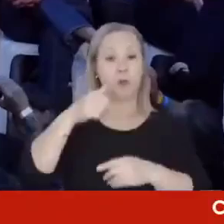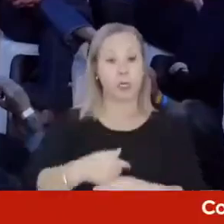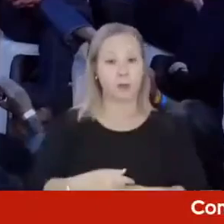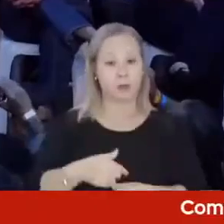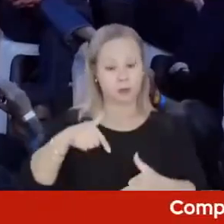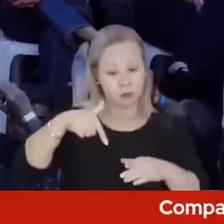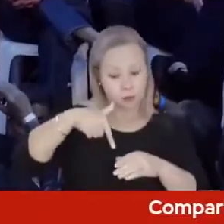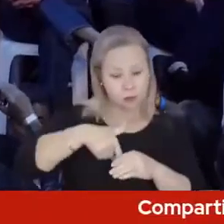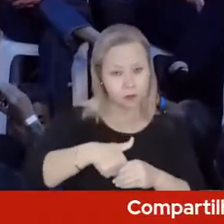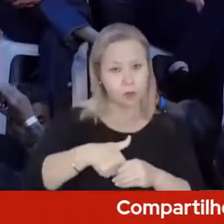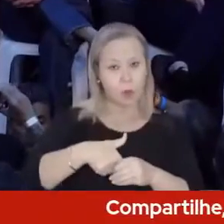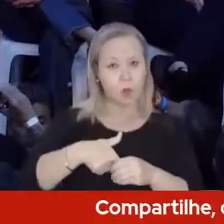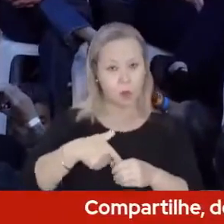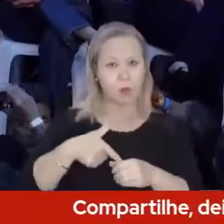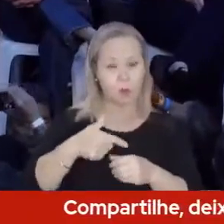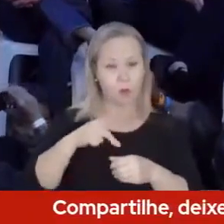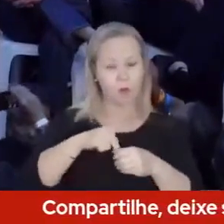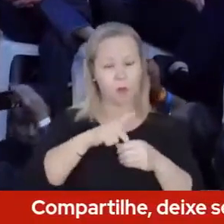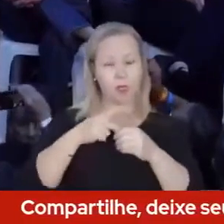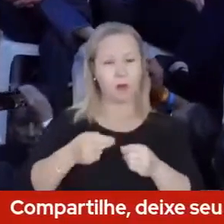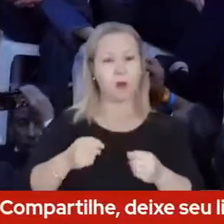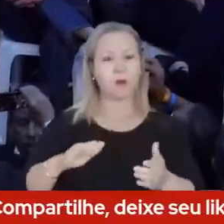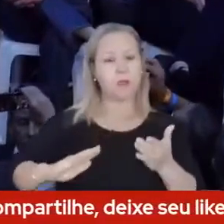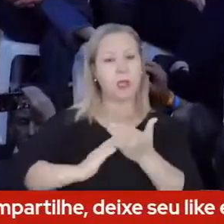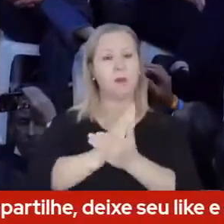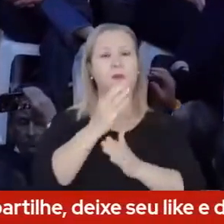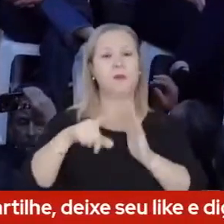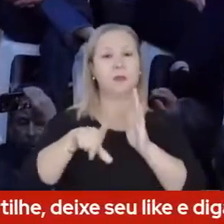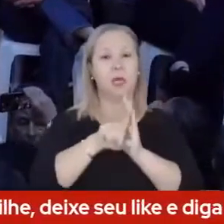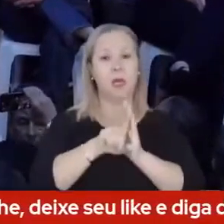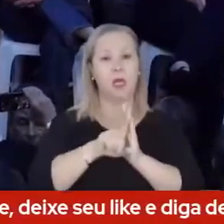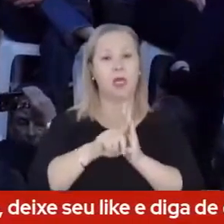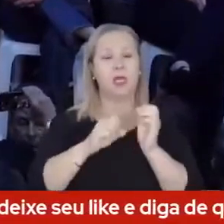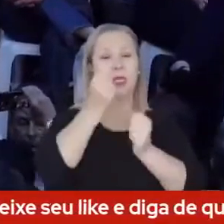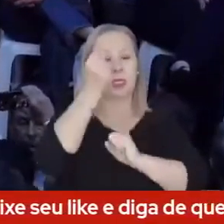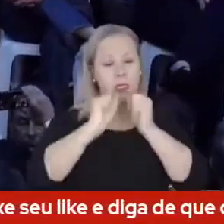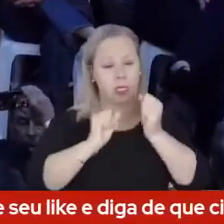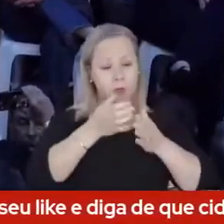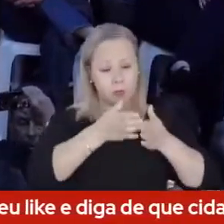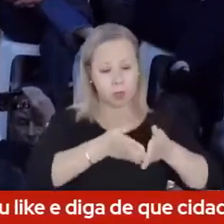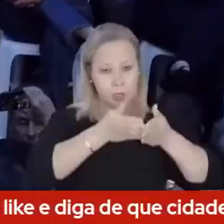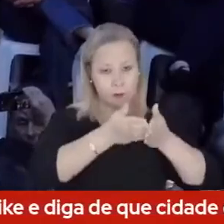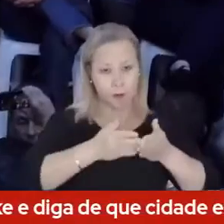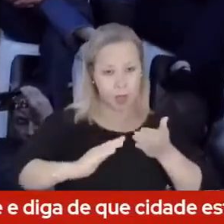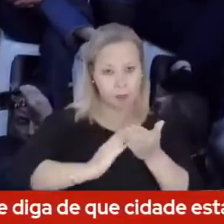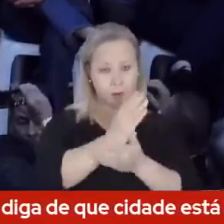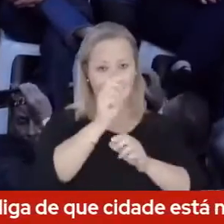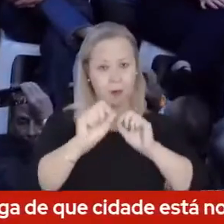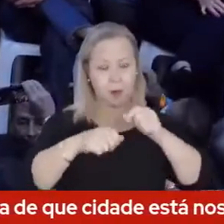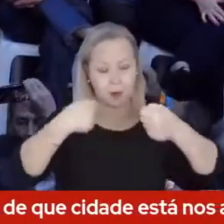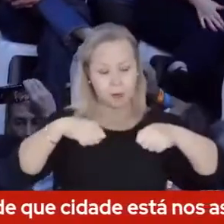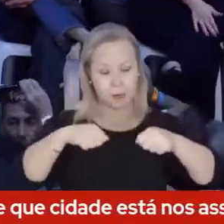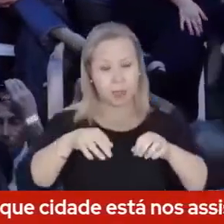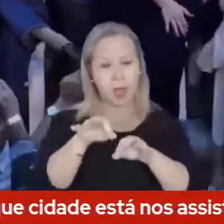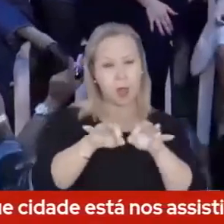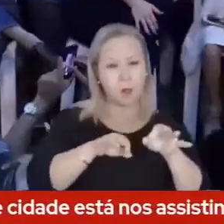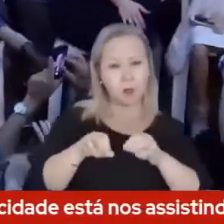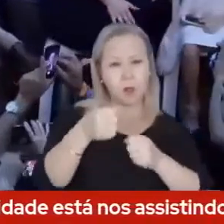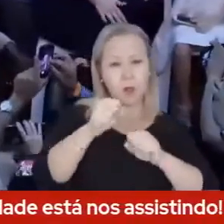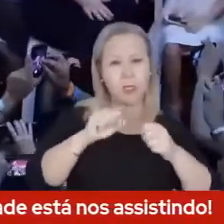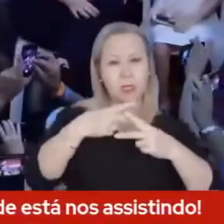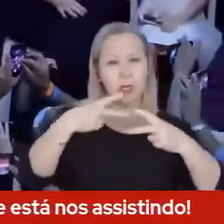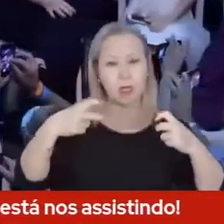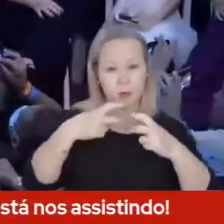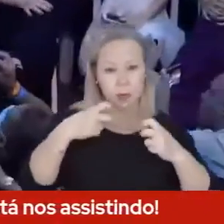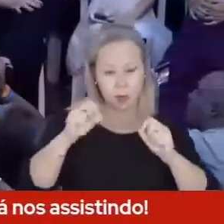a lei da indústria naval e que nós aprovamos a necessidade de construir plataformas e sondas no Brasil, a lei